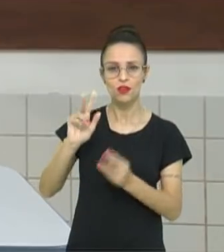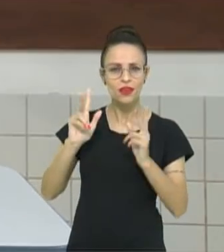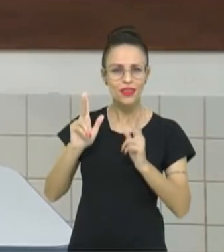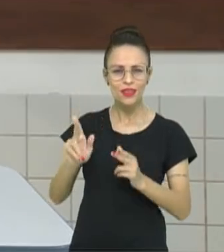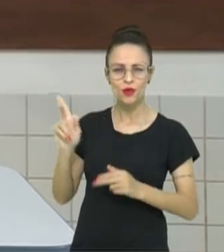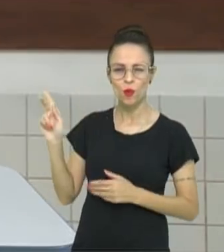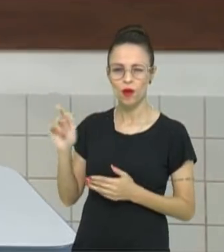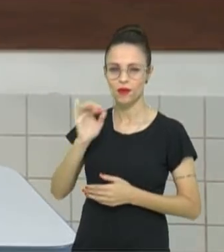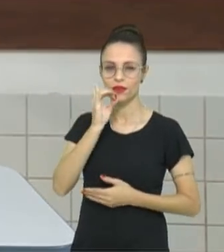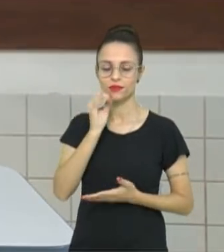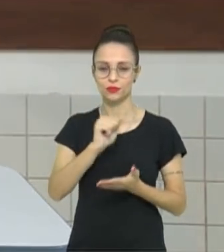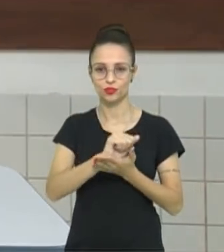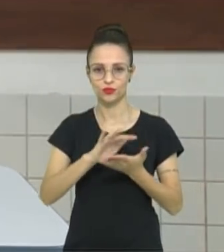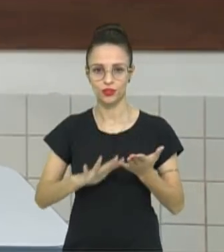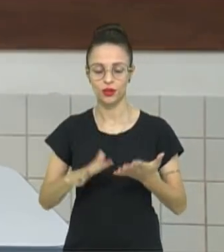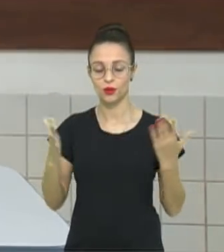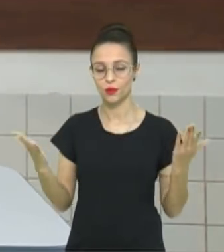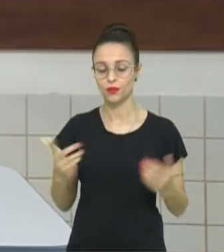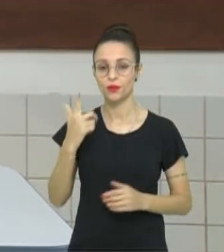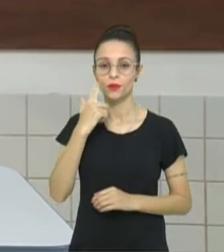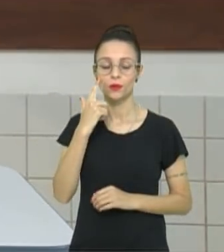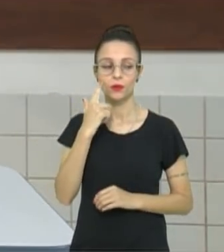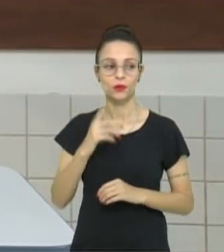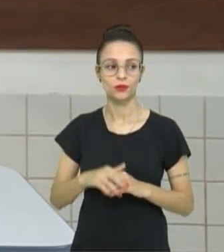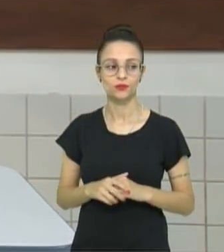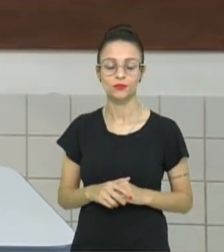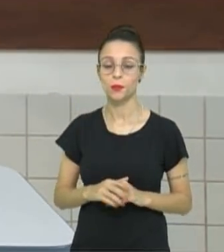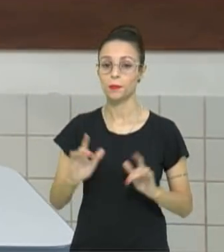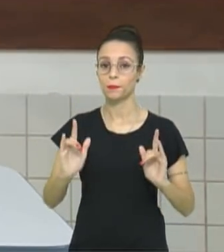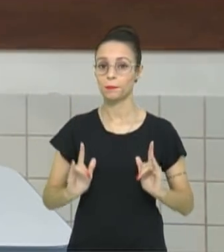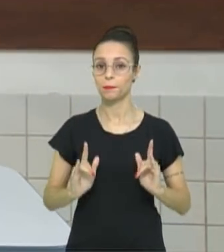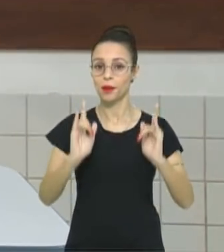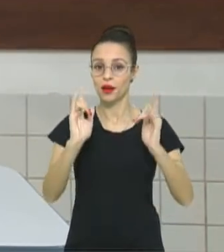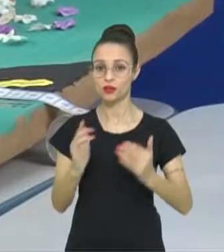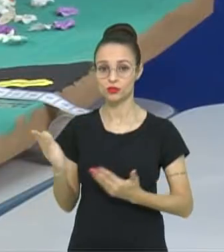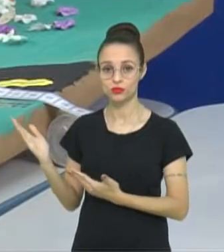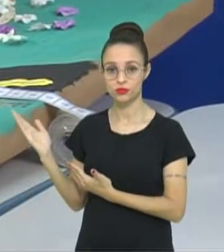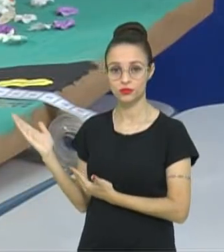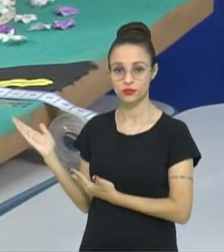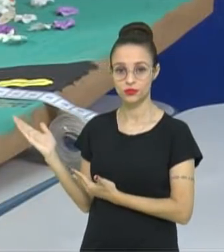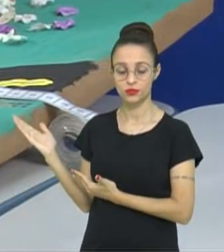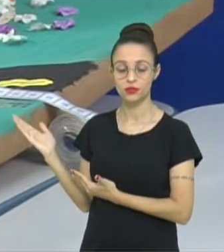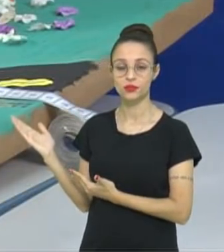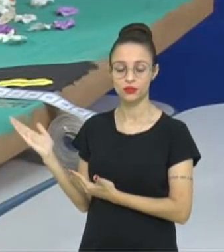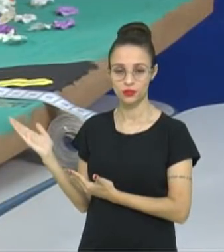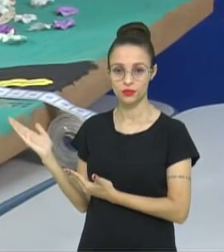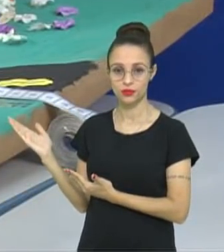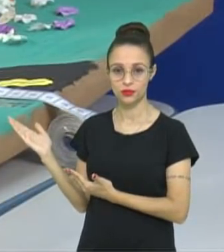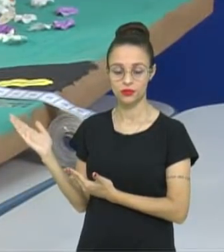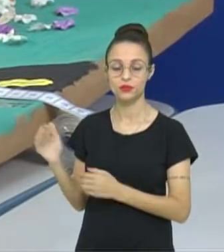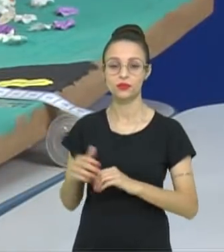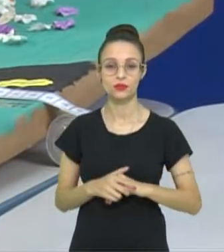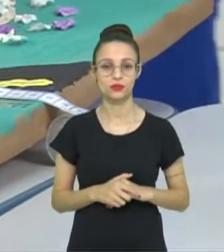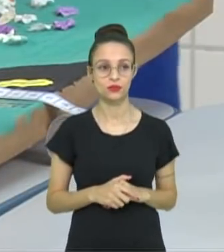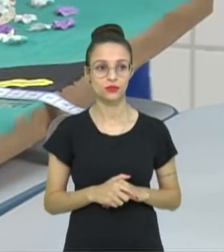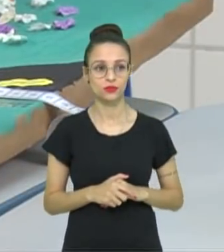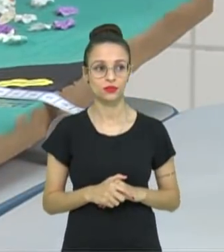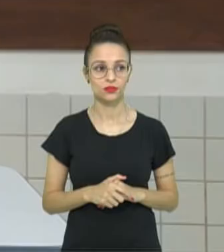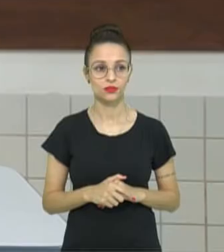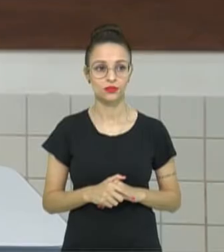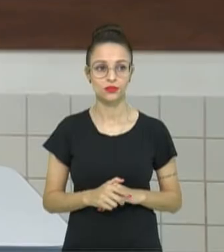ali no exemplo dele. Então, nós vamos pegar lá o prédio. Então, ali no prédio do Júlio, ele